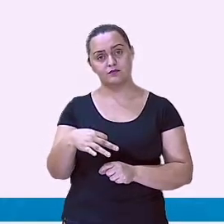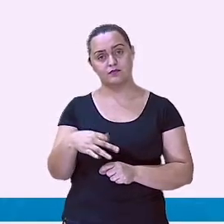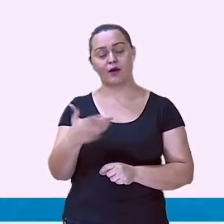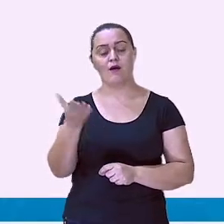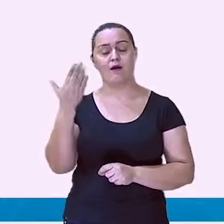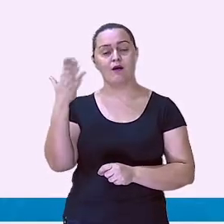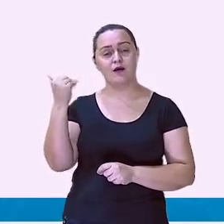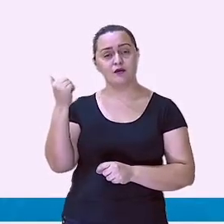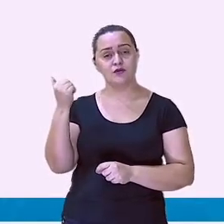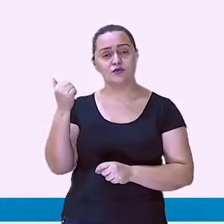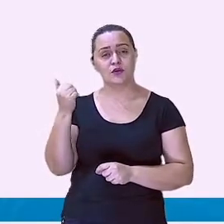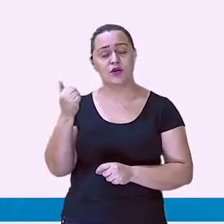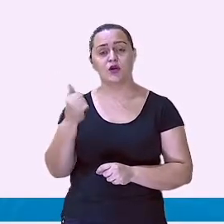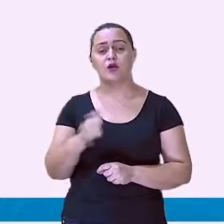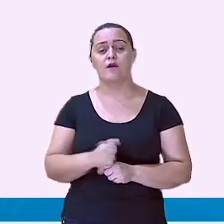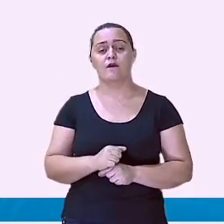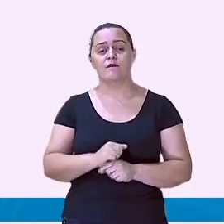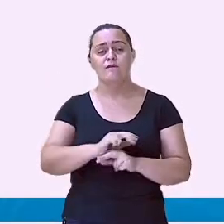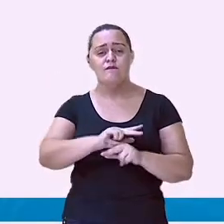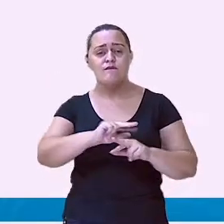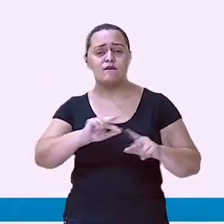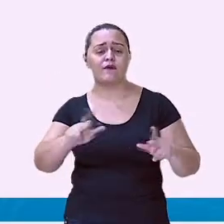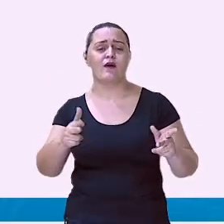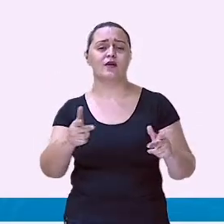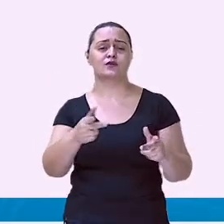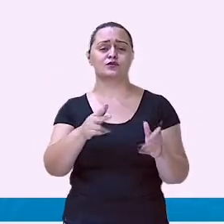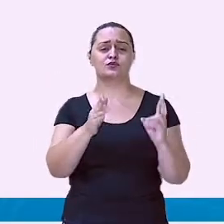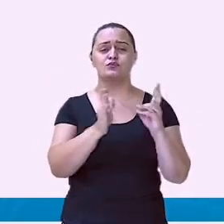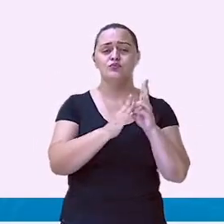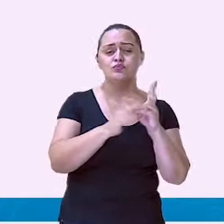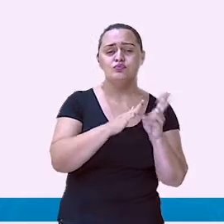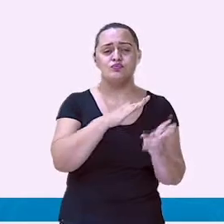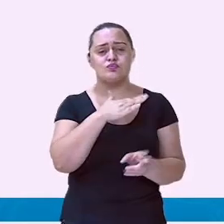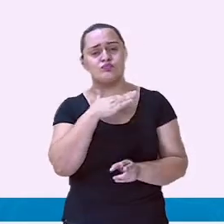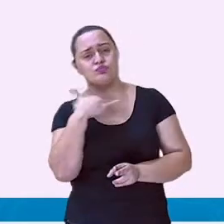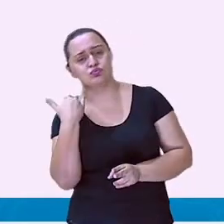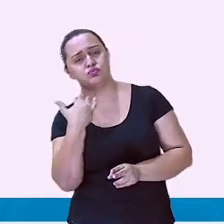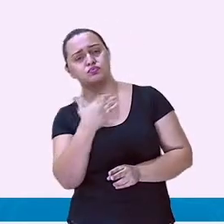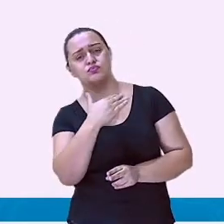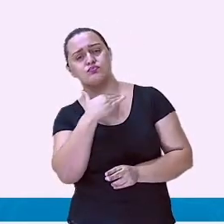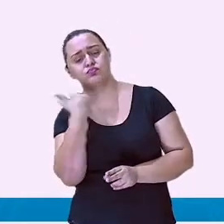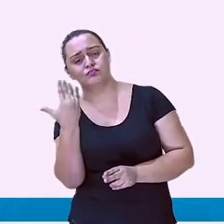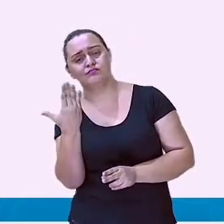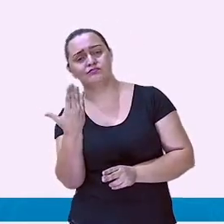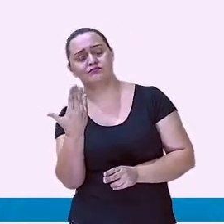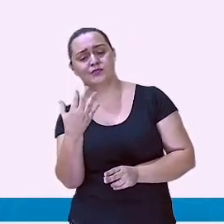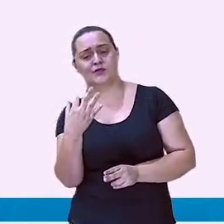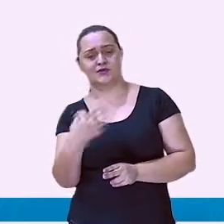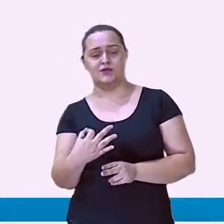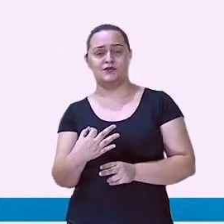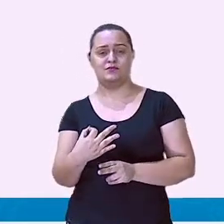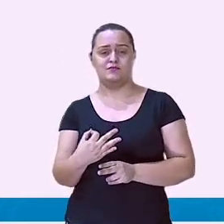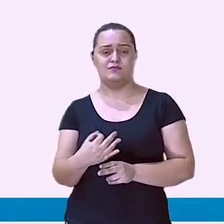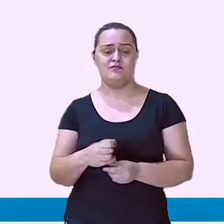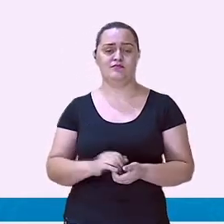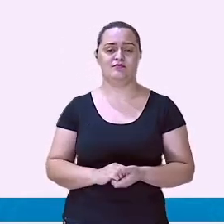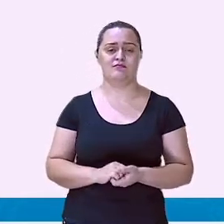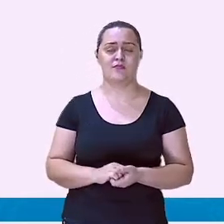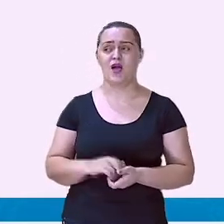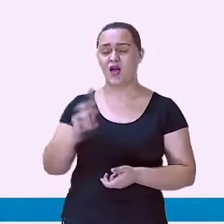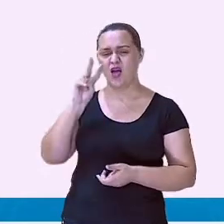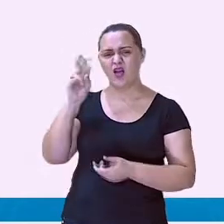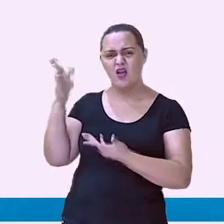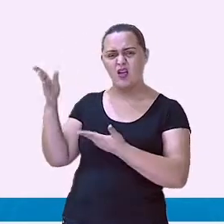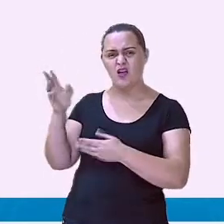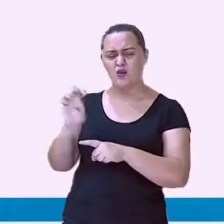foi extremamente reduzido. E seria, olha, isso aqui não eram os estados da época,